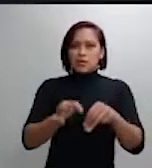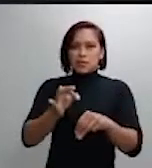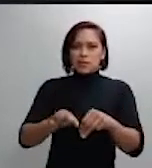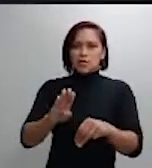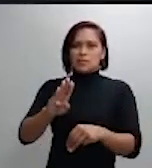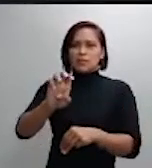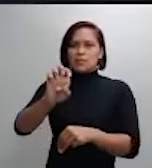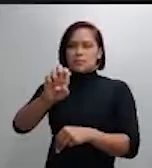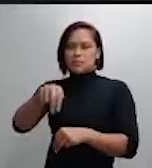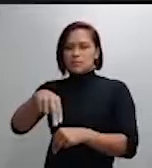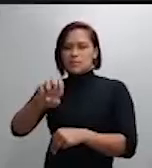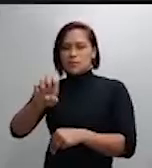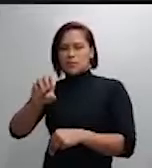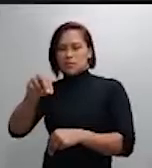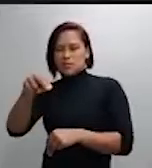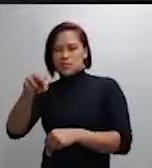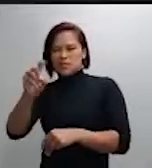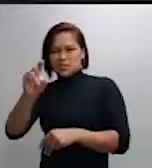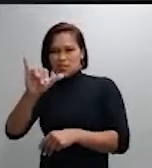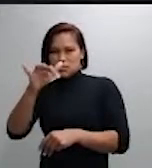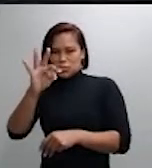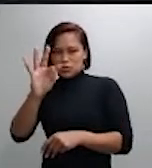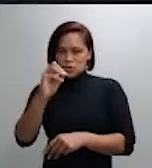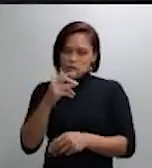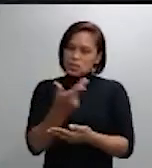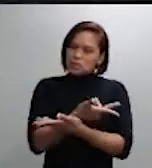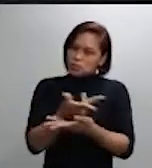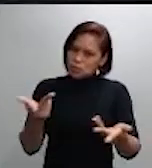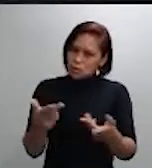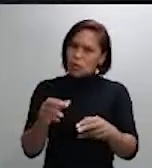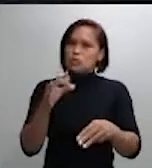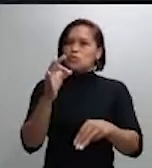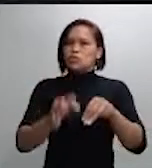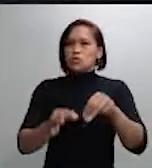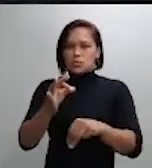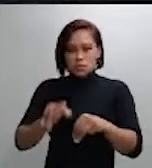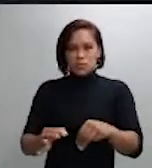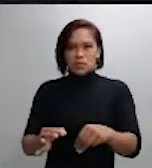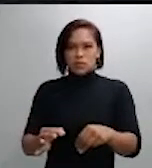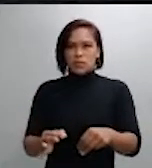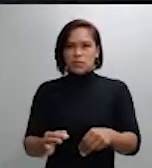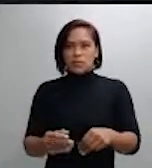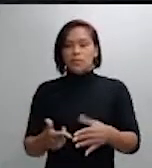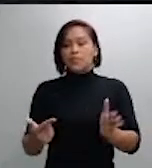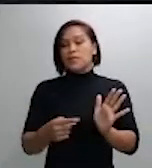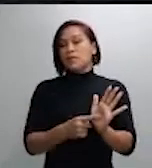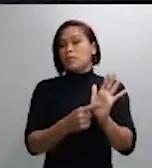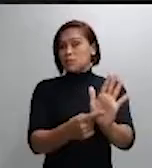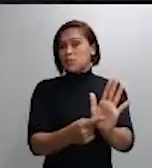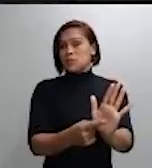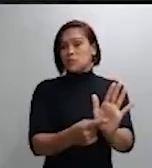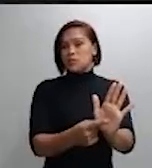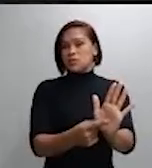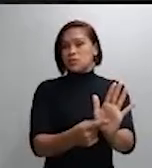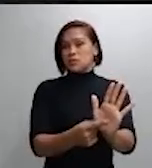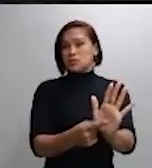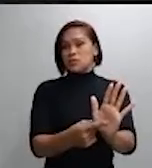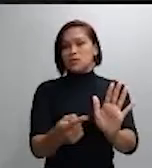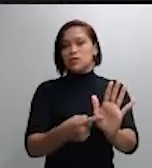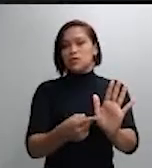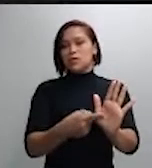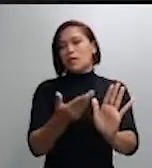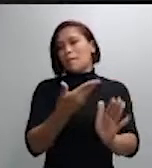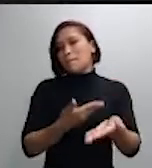Benjamin, ministro Jorge Múcio, ministro Raul Araújo, ministro Francisco Falcão, trago aqui o testemunho de quem participou